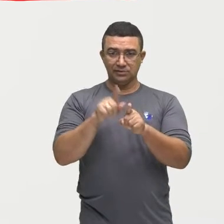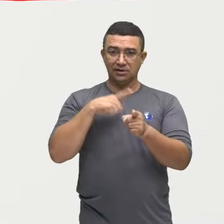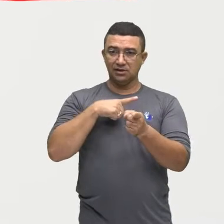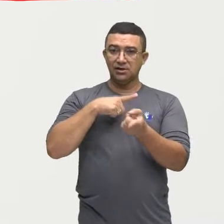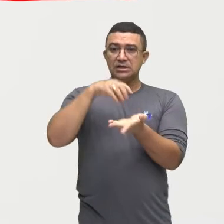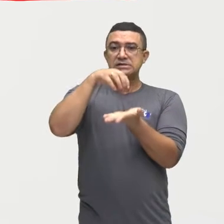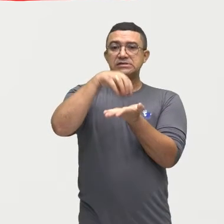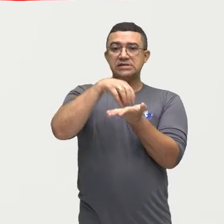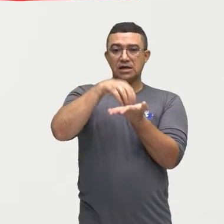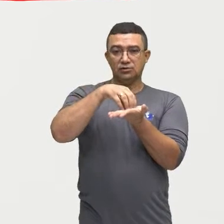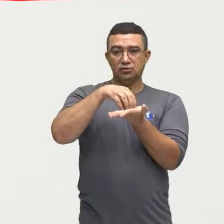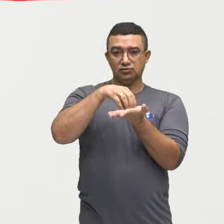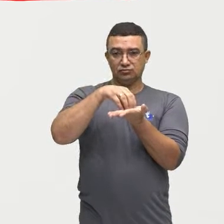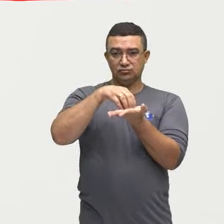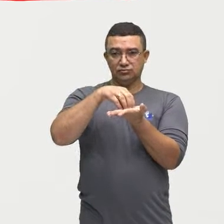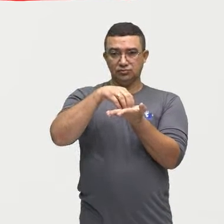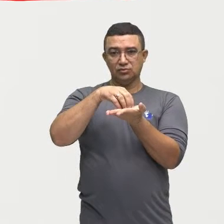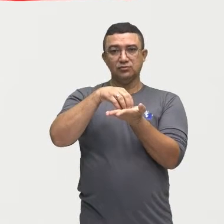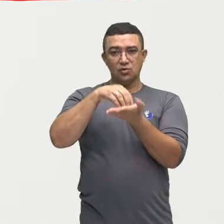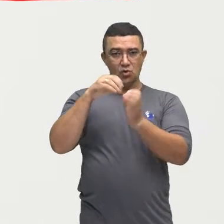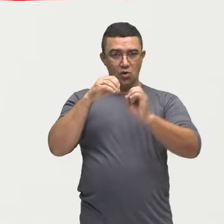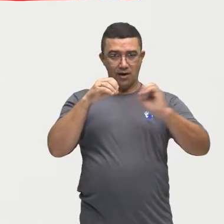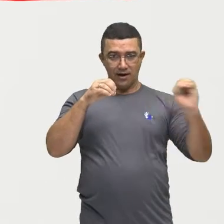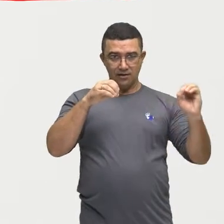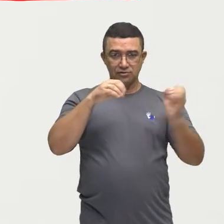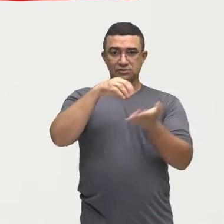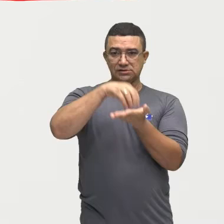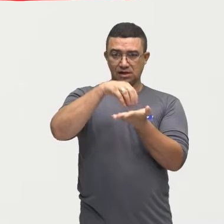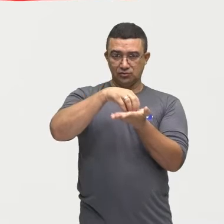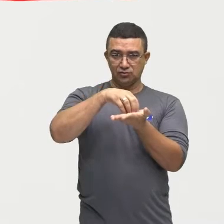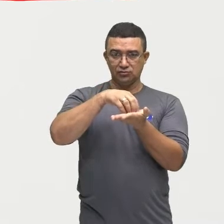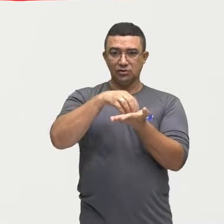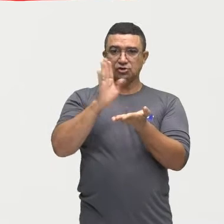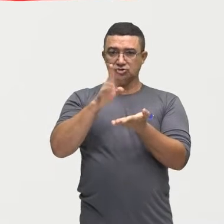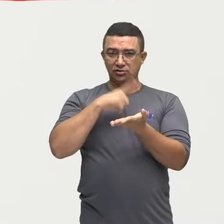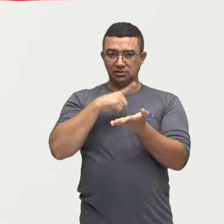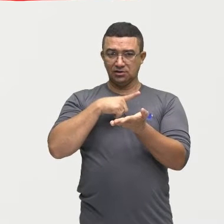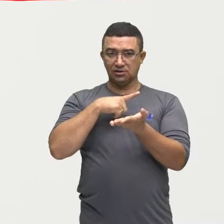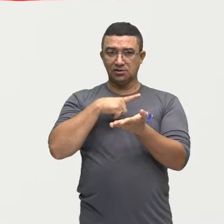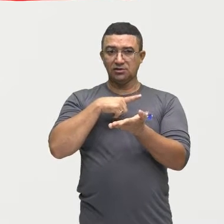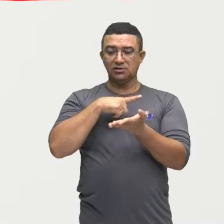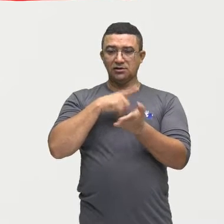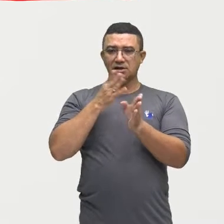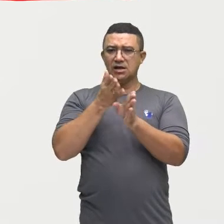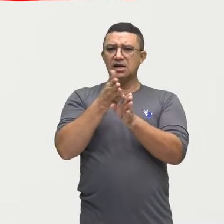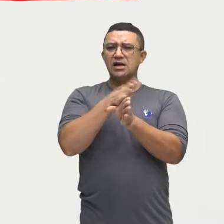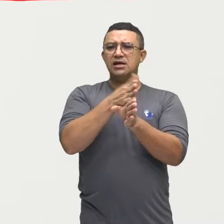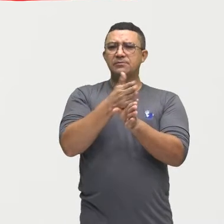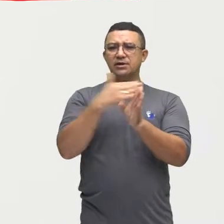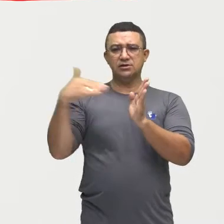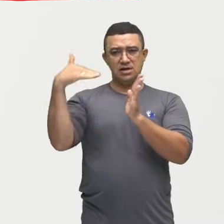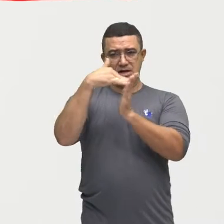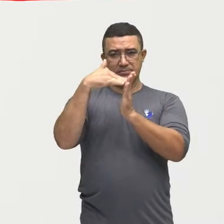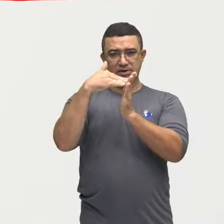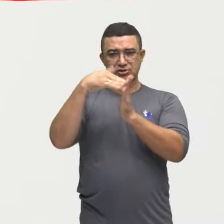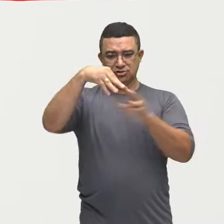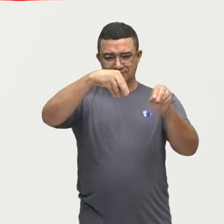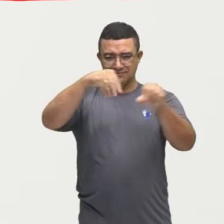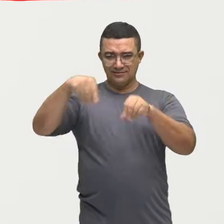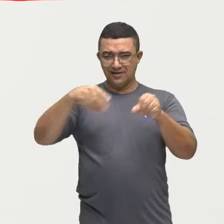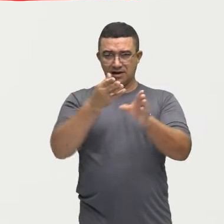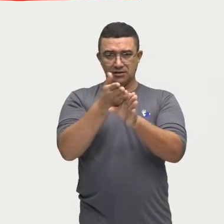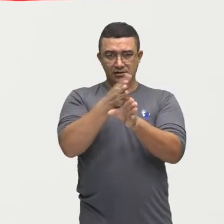a outra região, que é o centro-oeste. Aqui a gente já tem esse limite com a